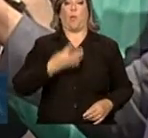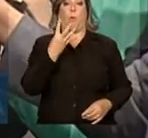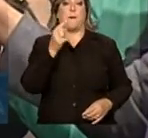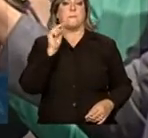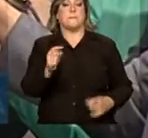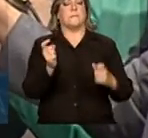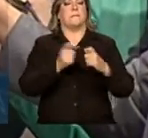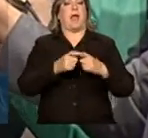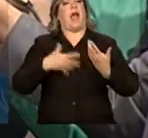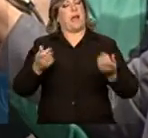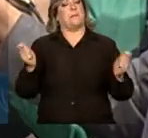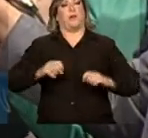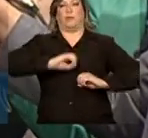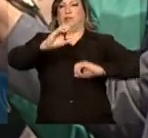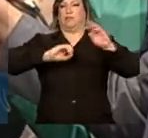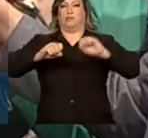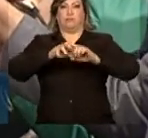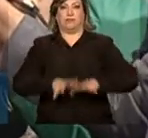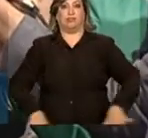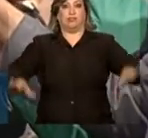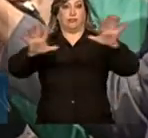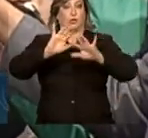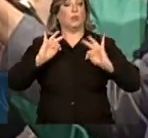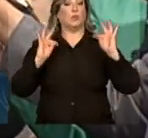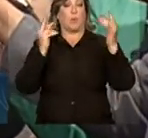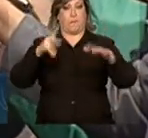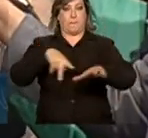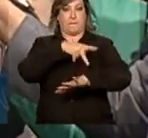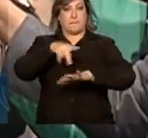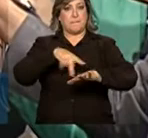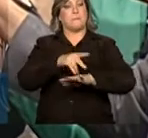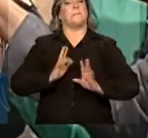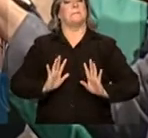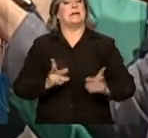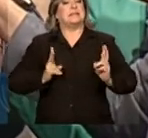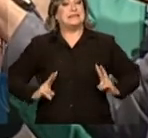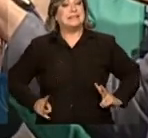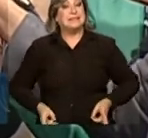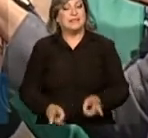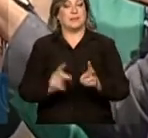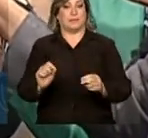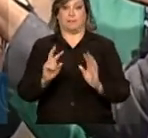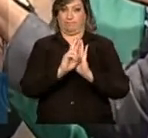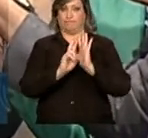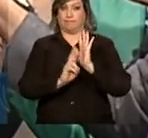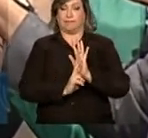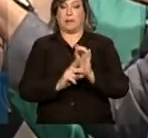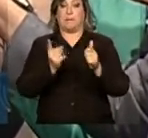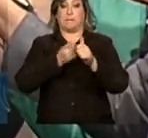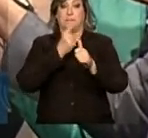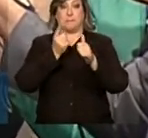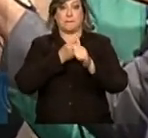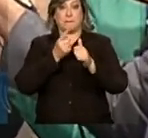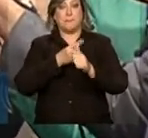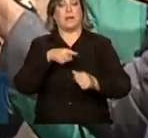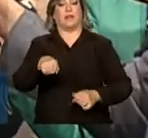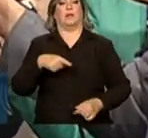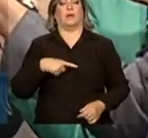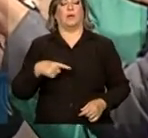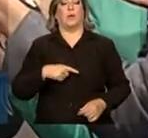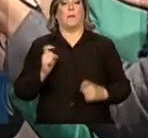ter uma distribuição maior em todo o país mas sempre com aquele critério primeiro lugar o médico brasileiro